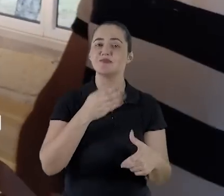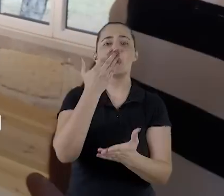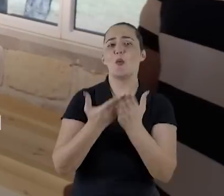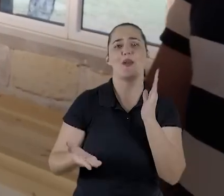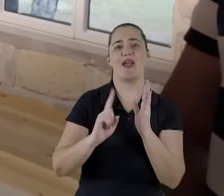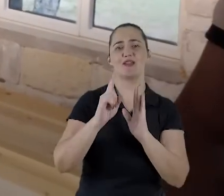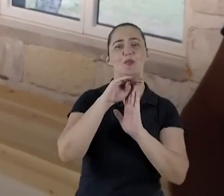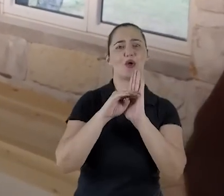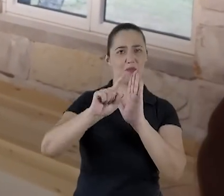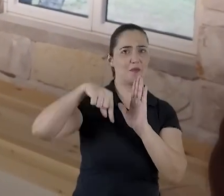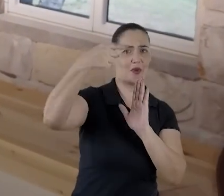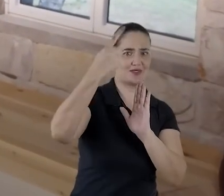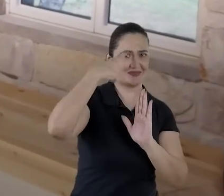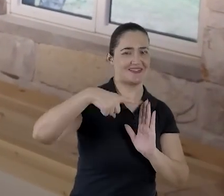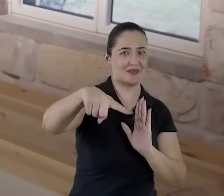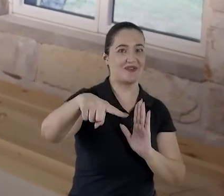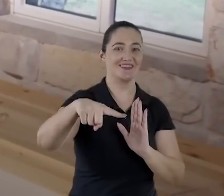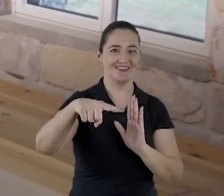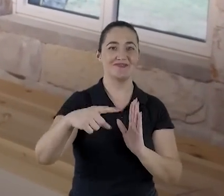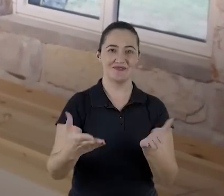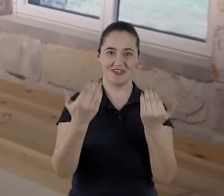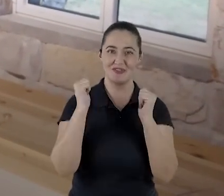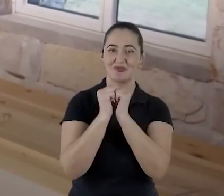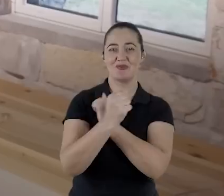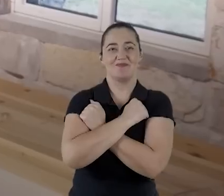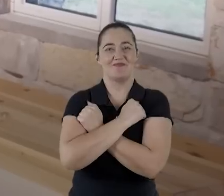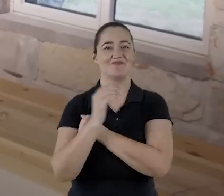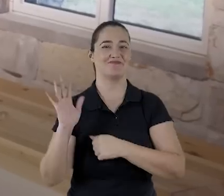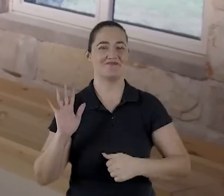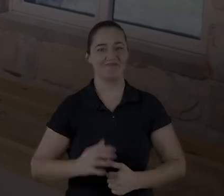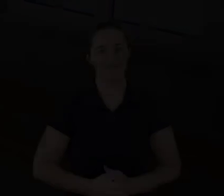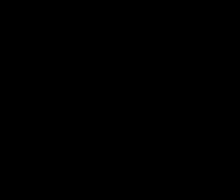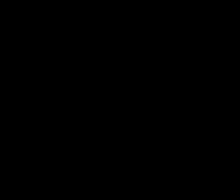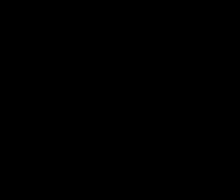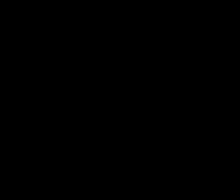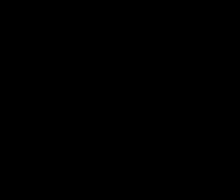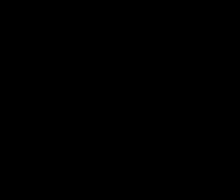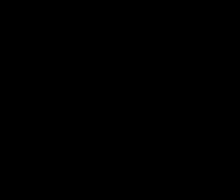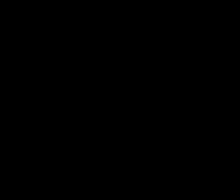a continuação desse assunto no próximo programa Evidências. Um grande abraço e até lá!